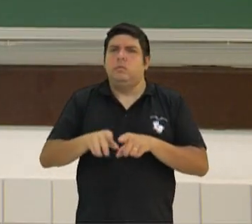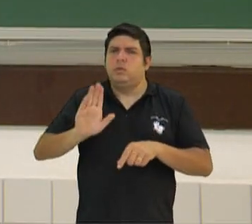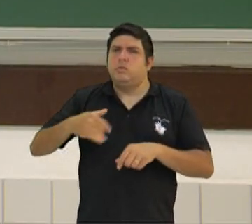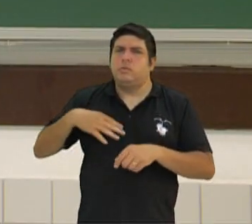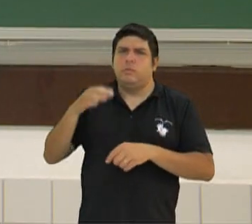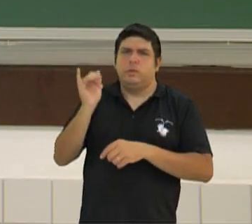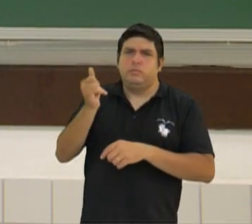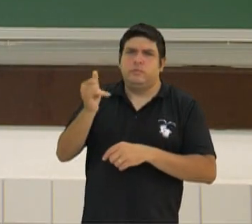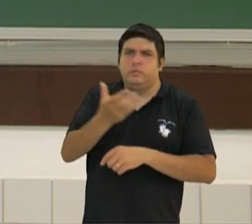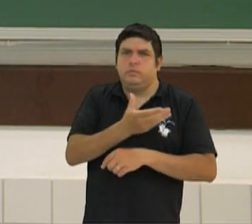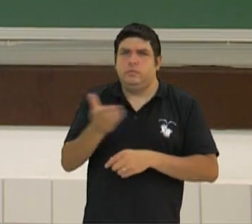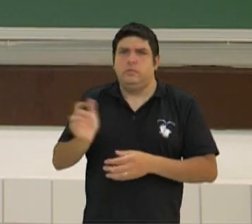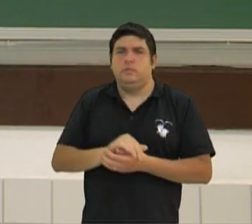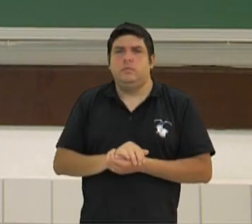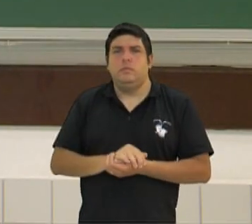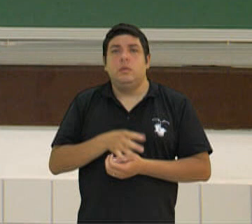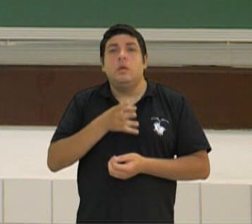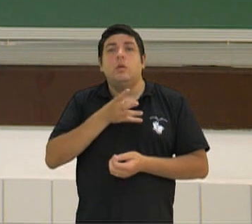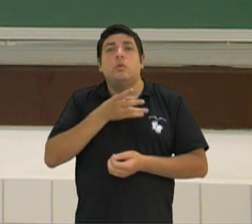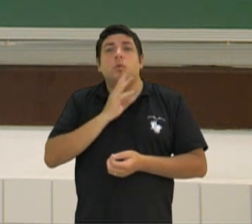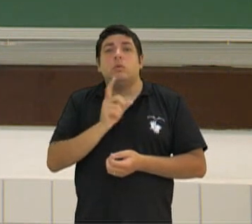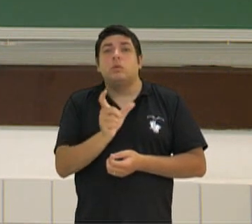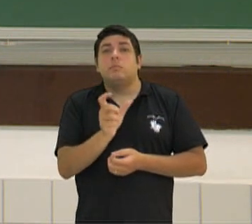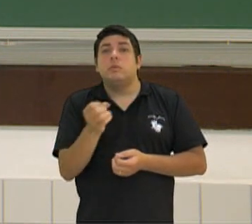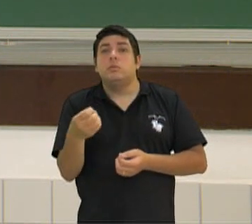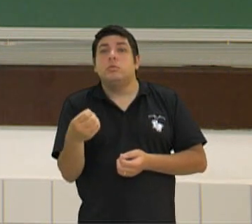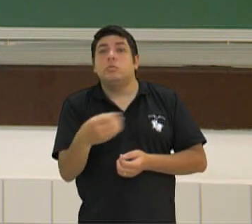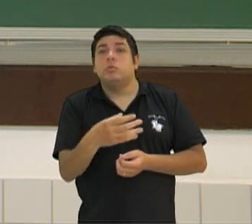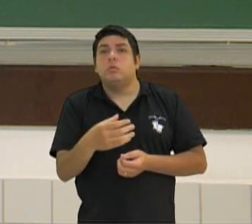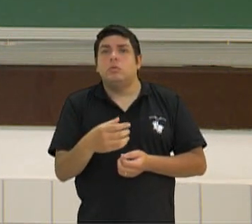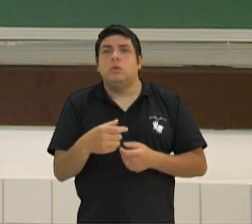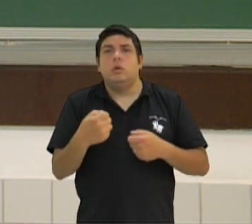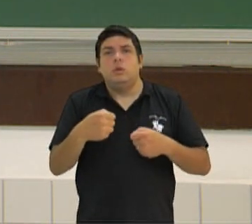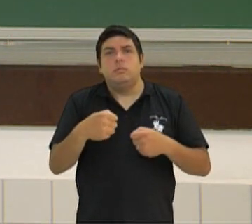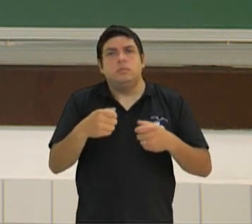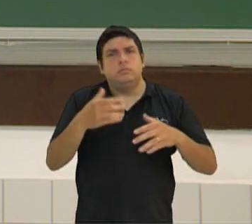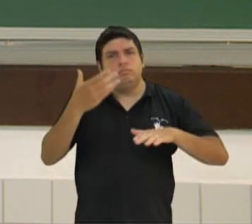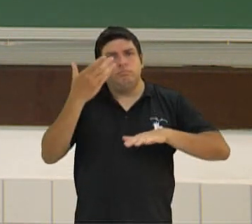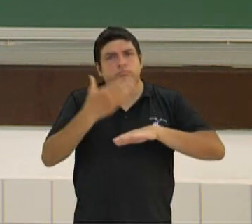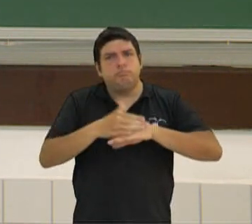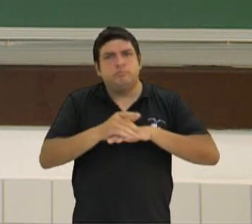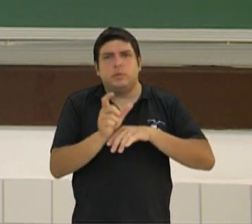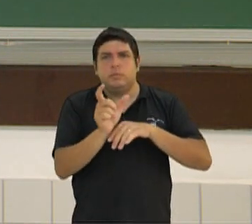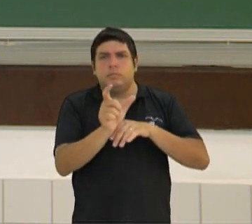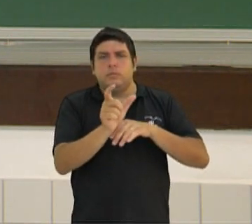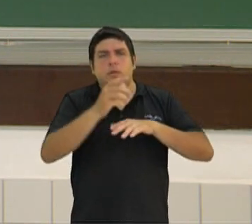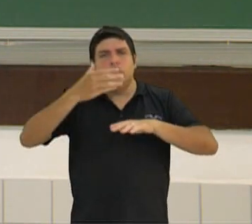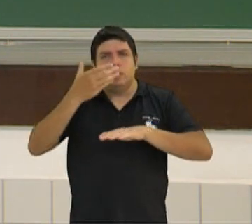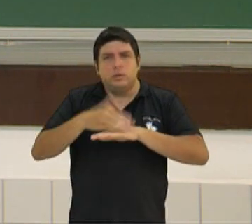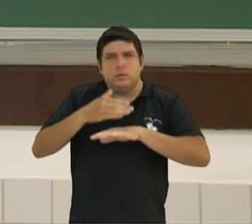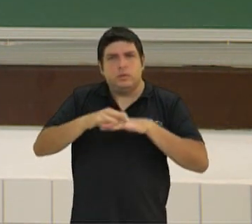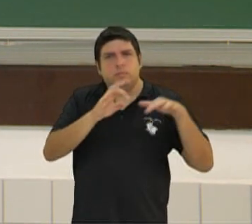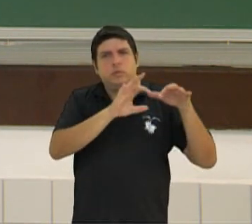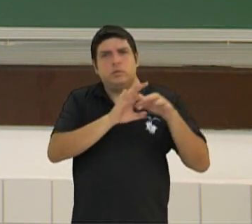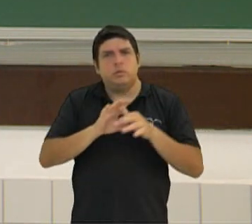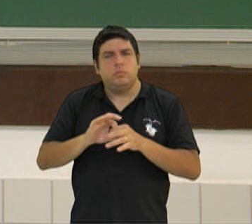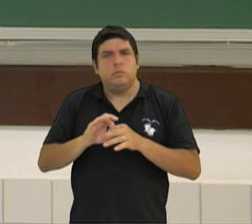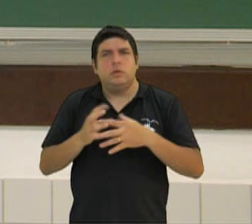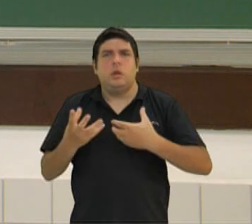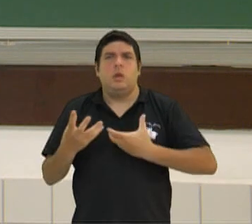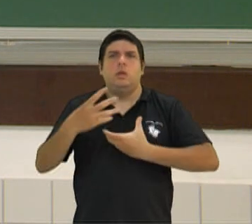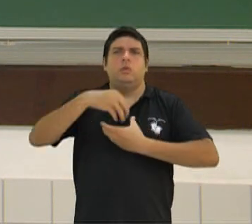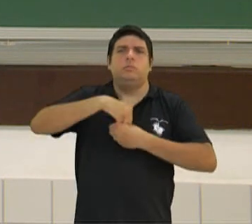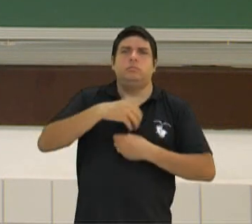né? Você conhecer uma palavra nova, um vocabulário novo, você precisa colocar ele em uso para então você conseguir internalizar e